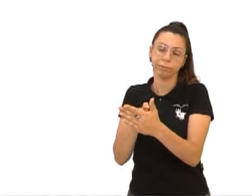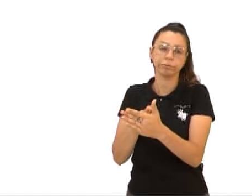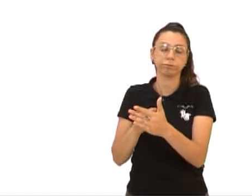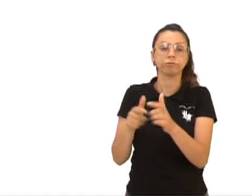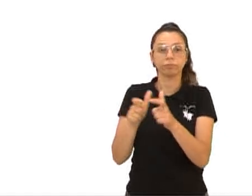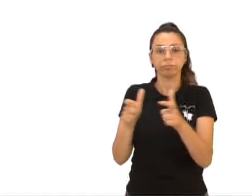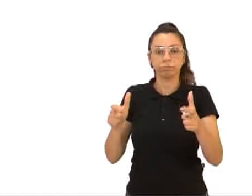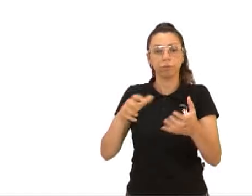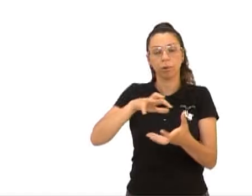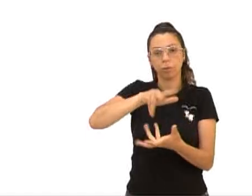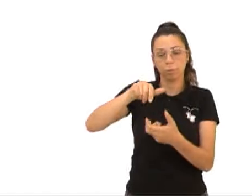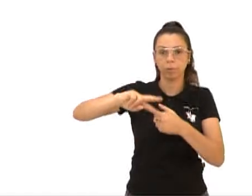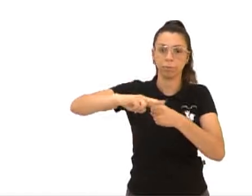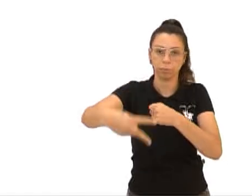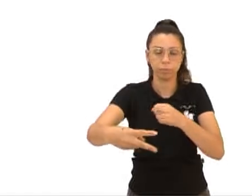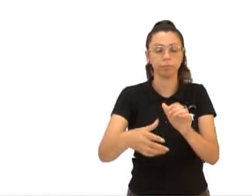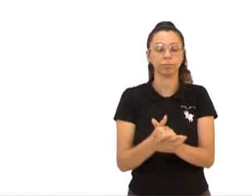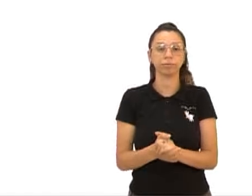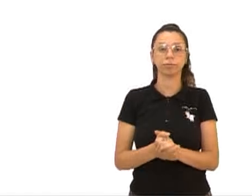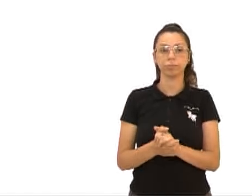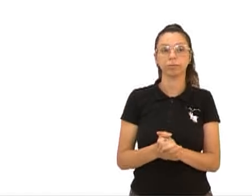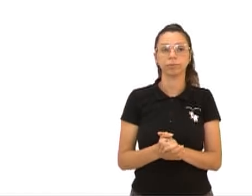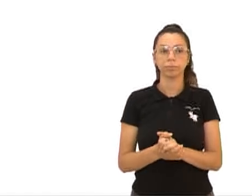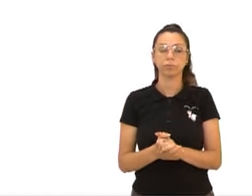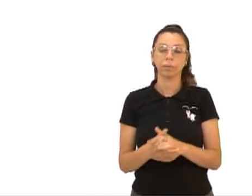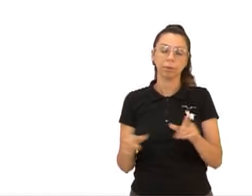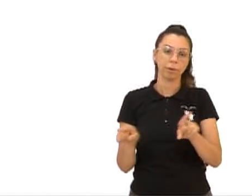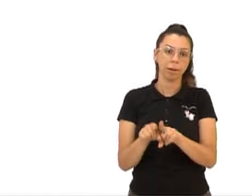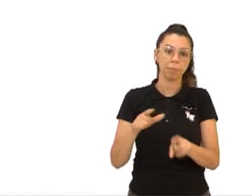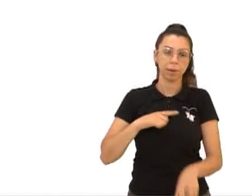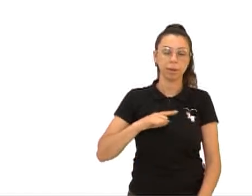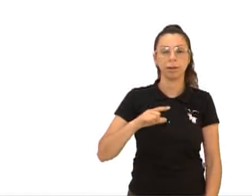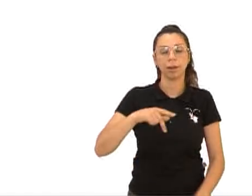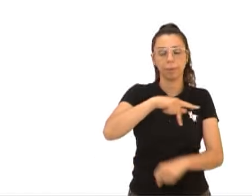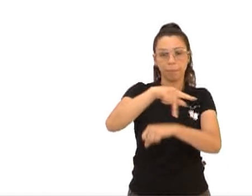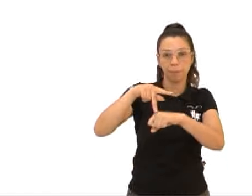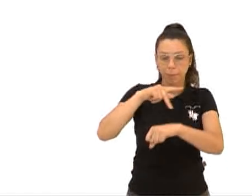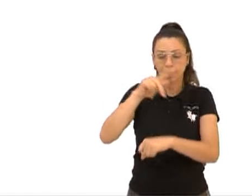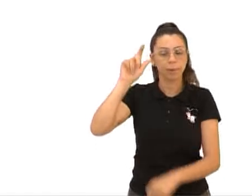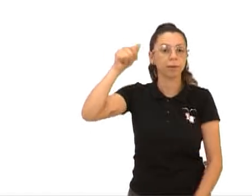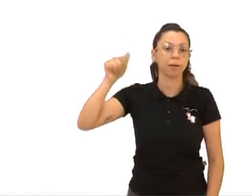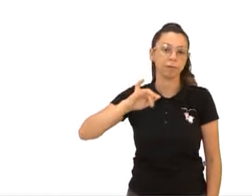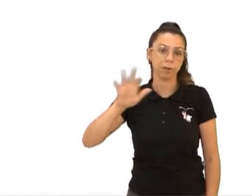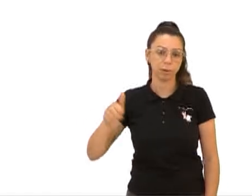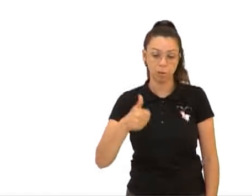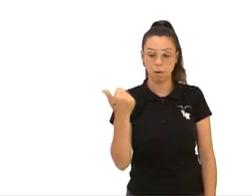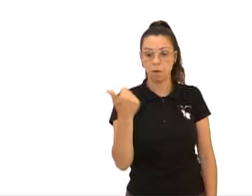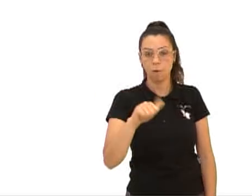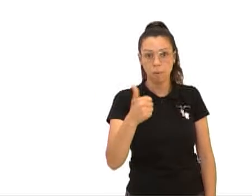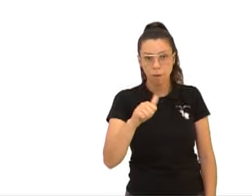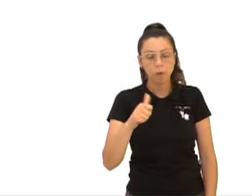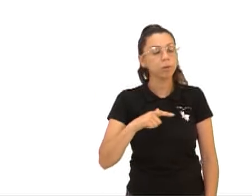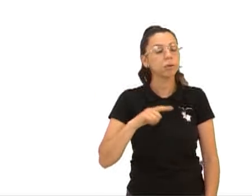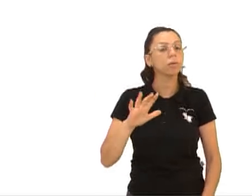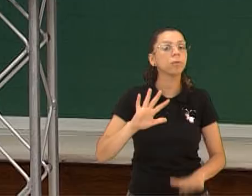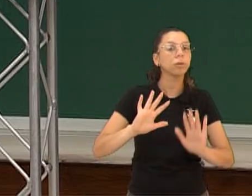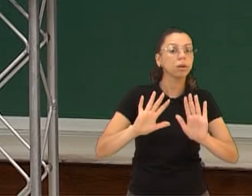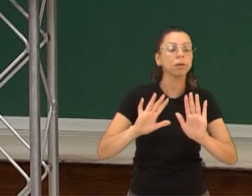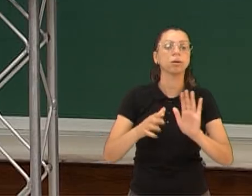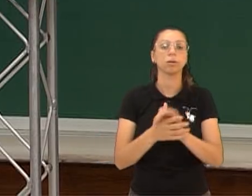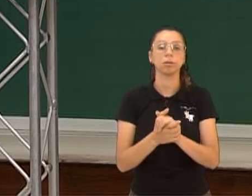Desde 2000, 11 países africanos acabaram atingindo um estatuto, né, de país de rendimento médio